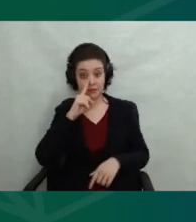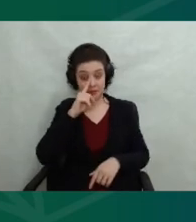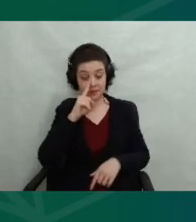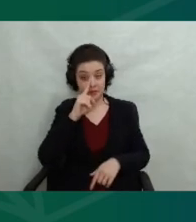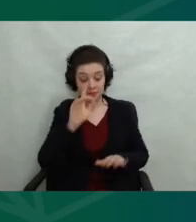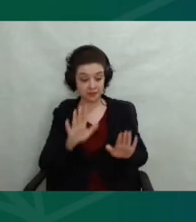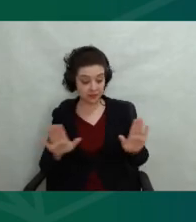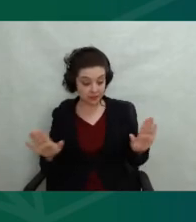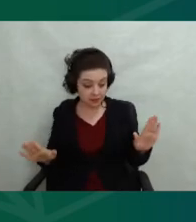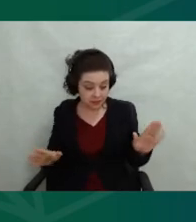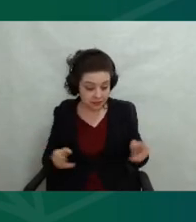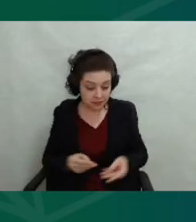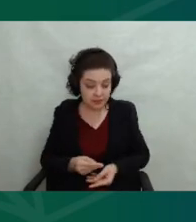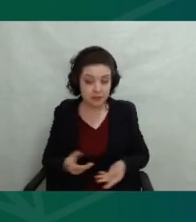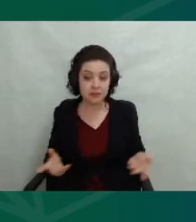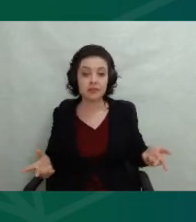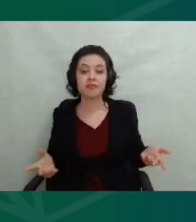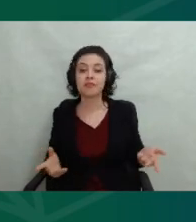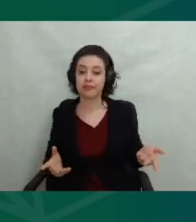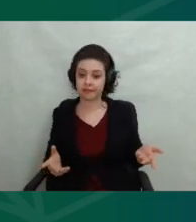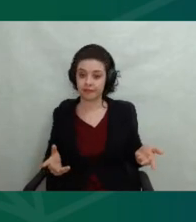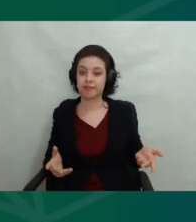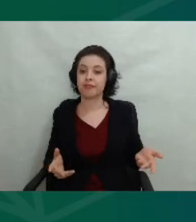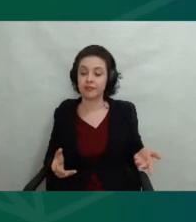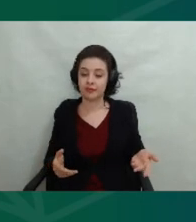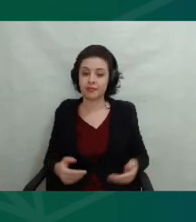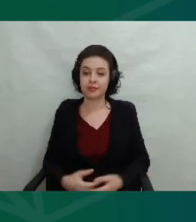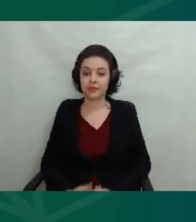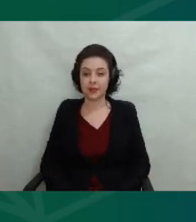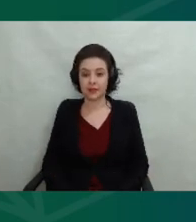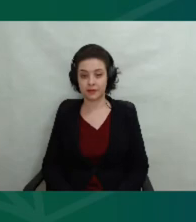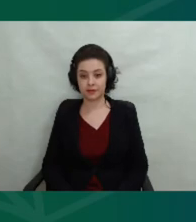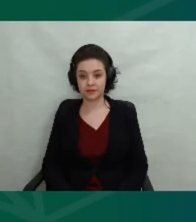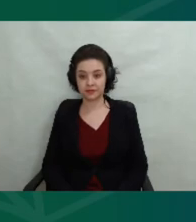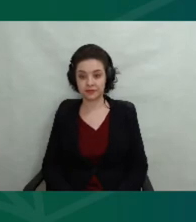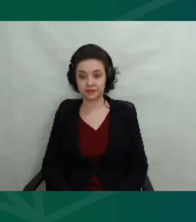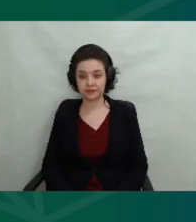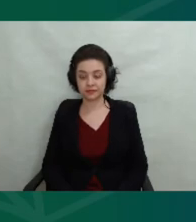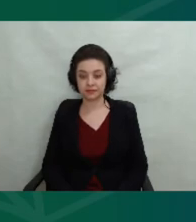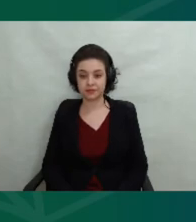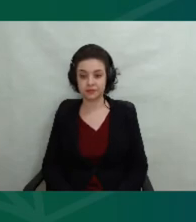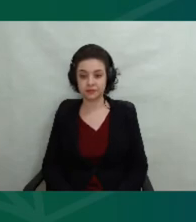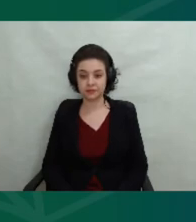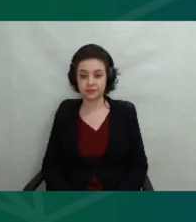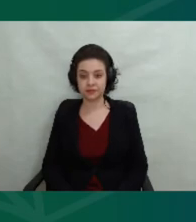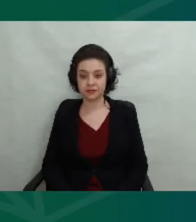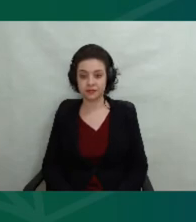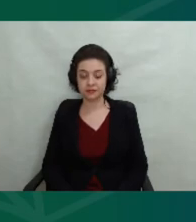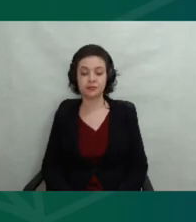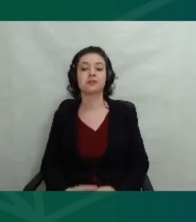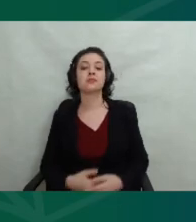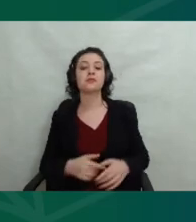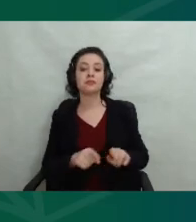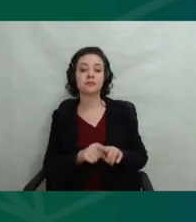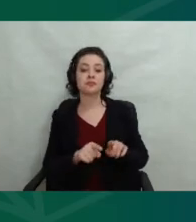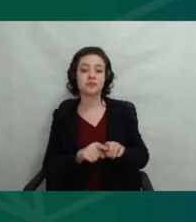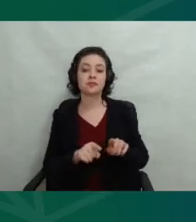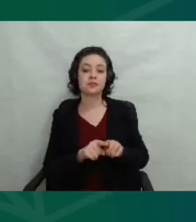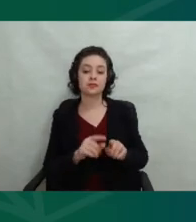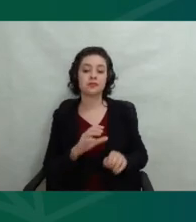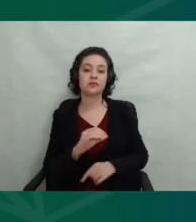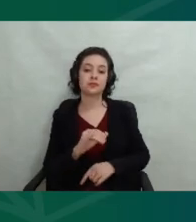substâncias a organismos marinhos. Pode passar o próximo. Trabalhamos também com cocaína, aí compramos